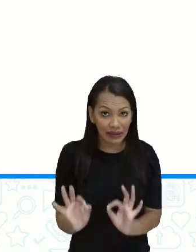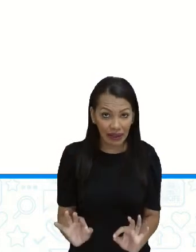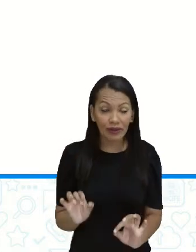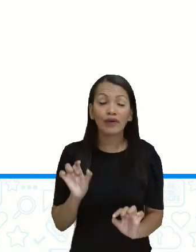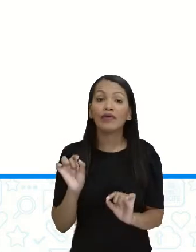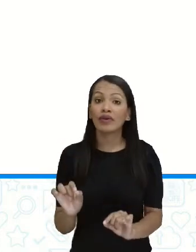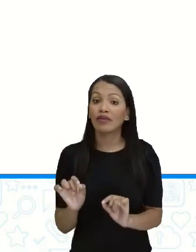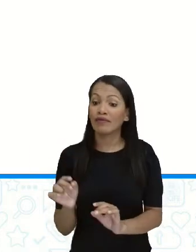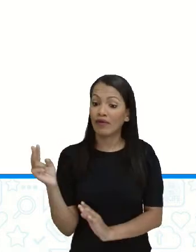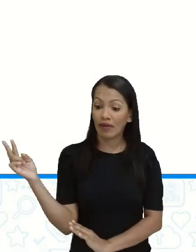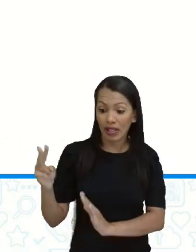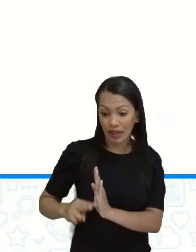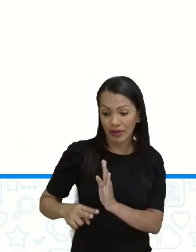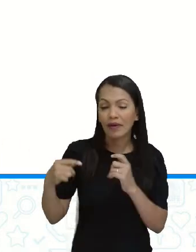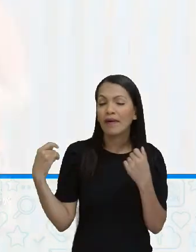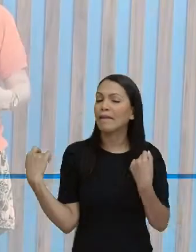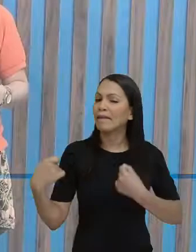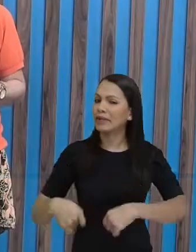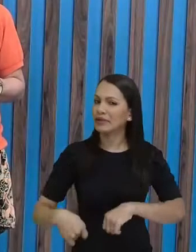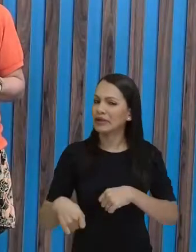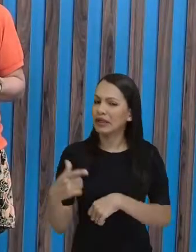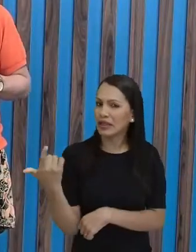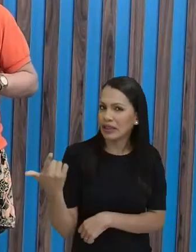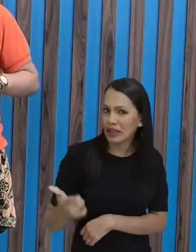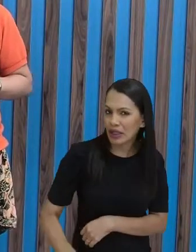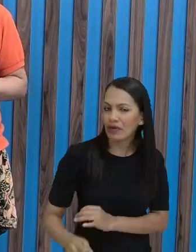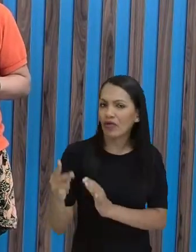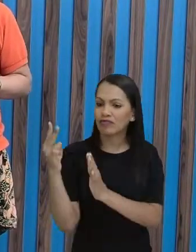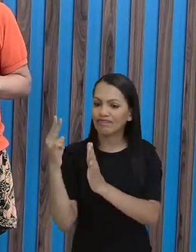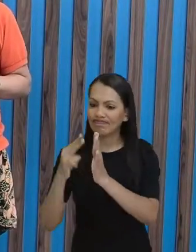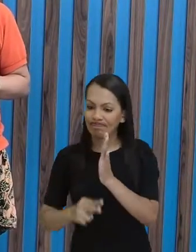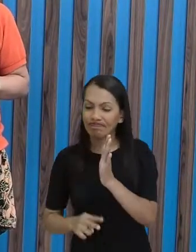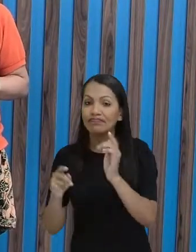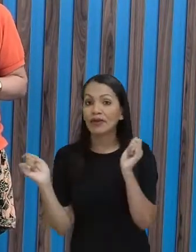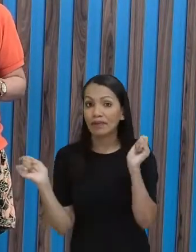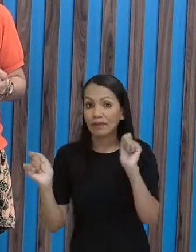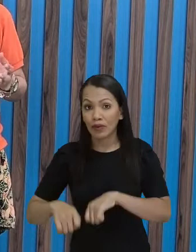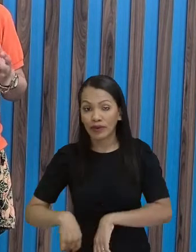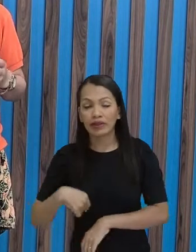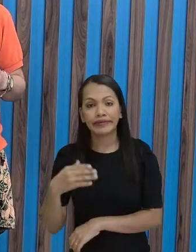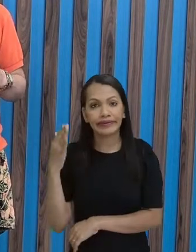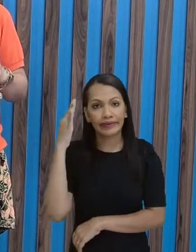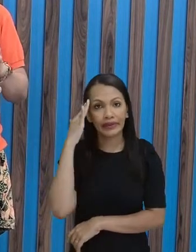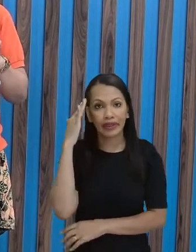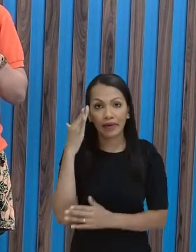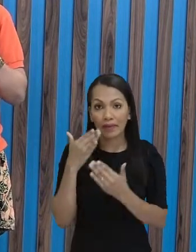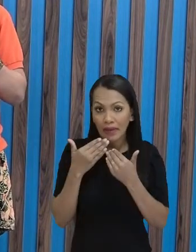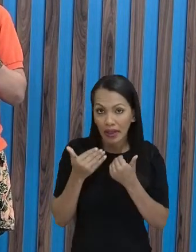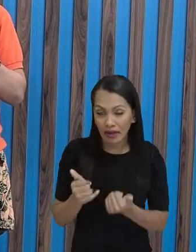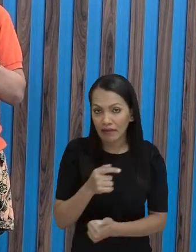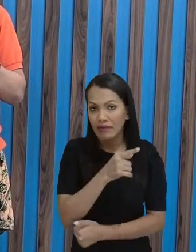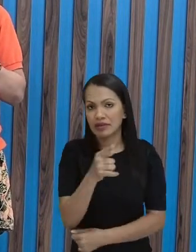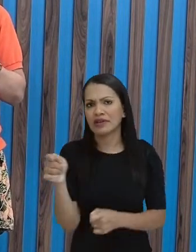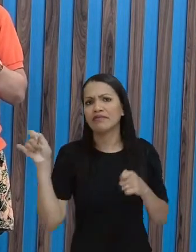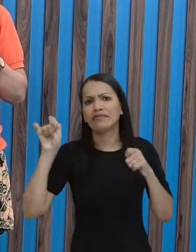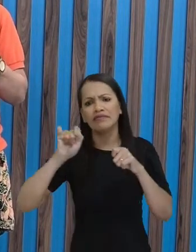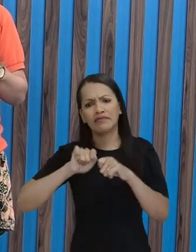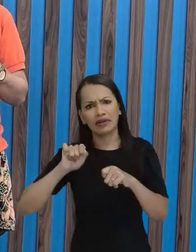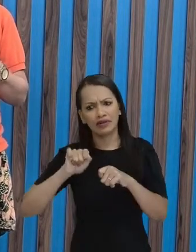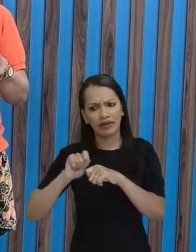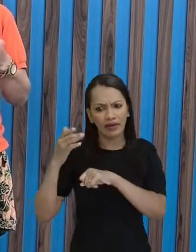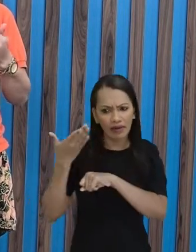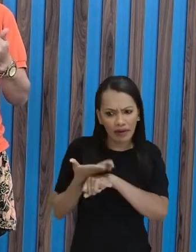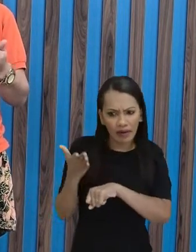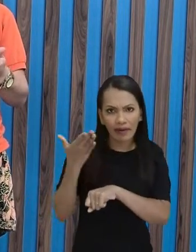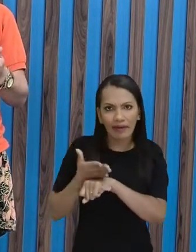foi lido. Então precisa repetir a leitura para poder nós compreendermos melhor. Se vocês fizerem esse exercício sempre